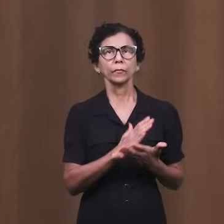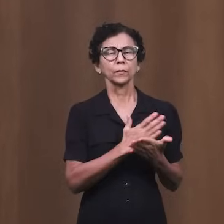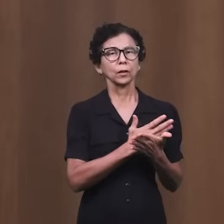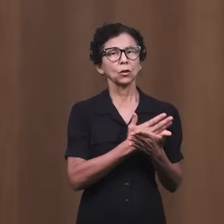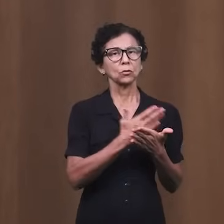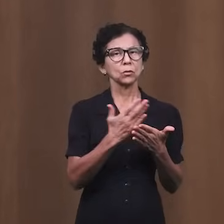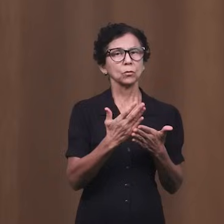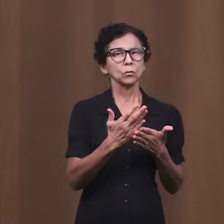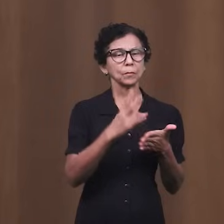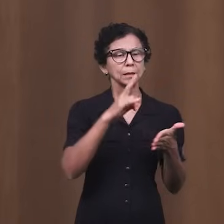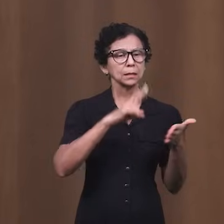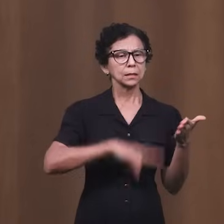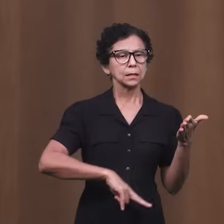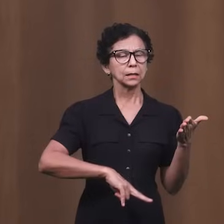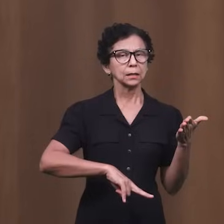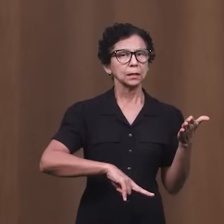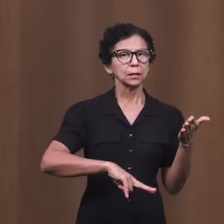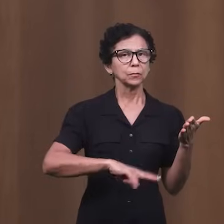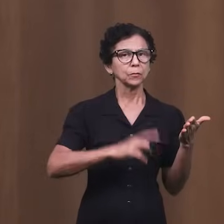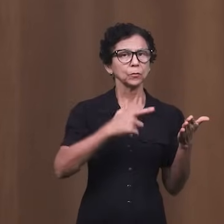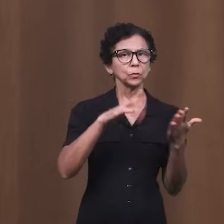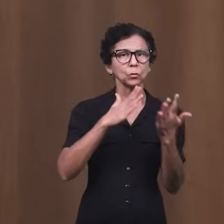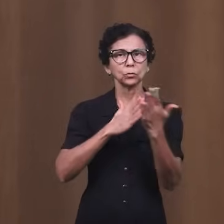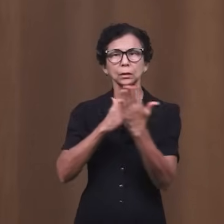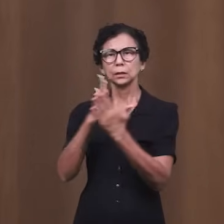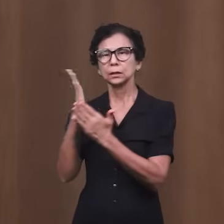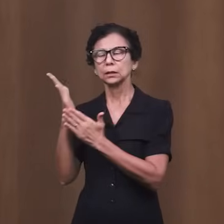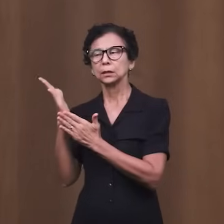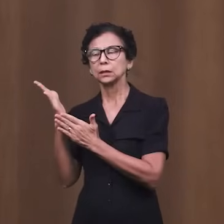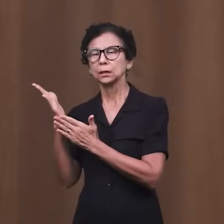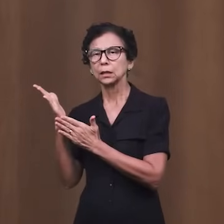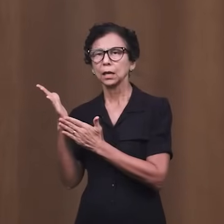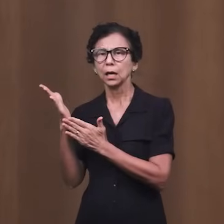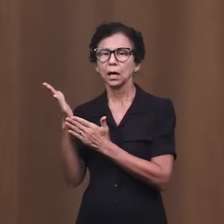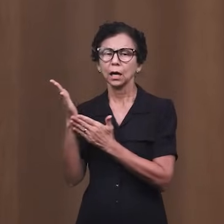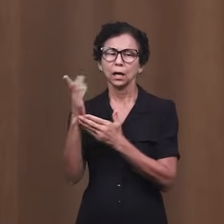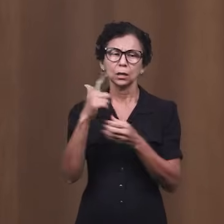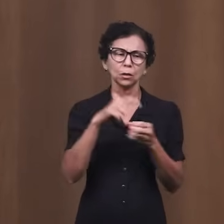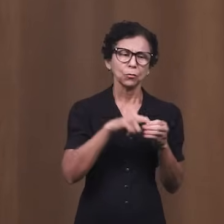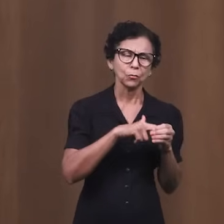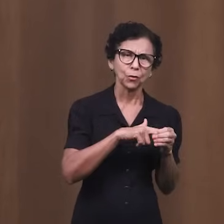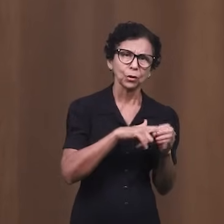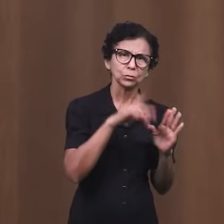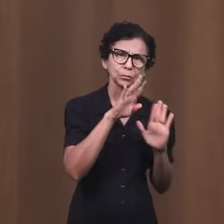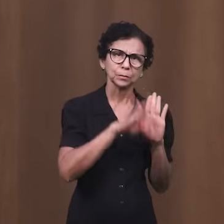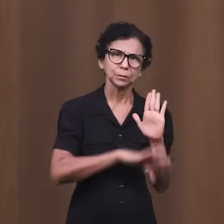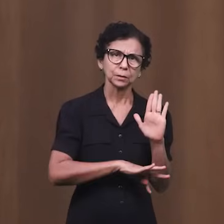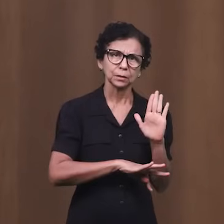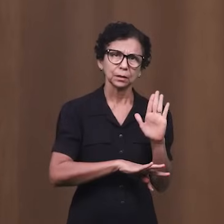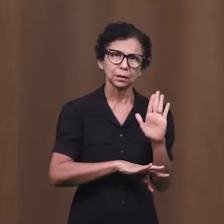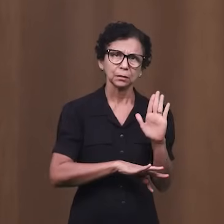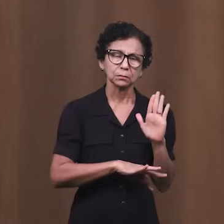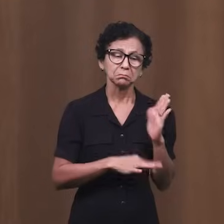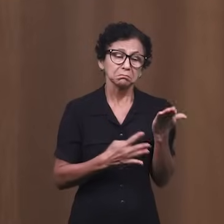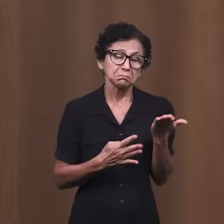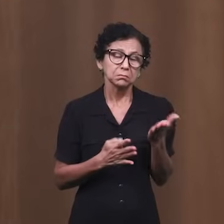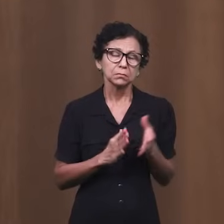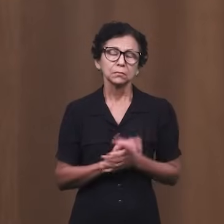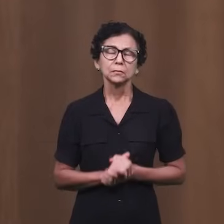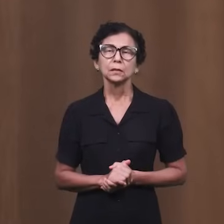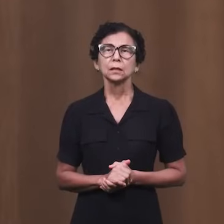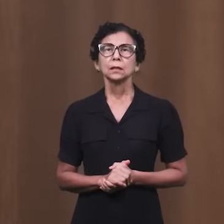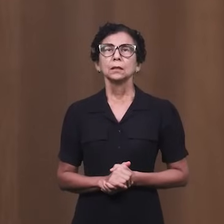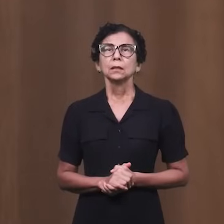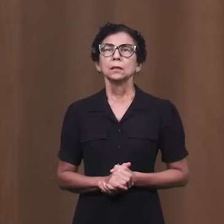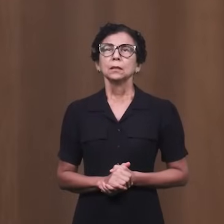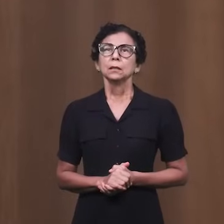leitura já descamba para um estudo em que eu passeio depois eu tento voltar mas existem aqueles que recomendam